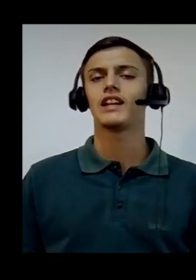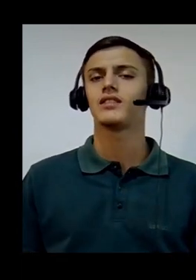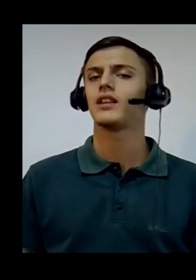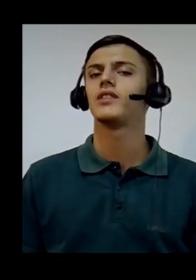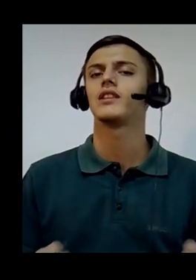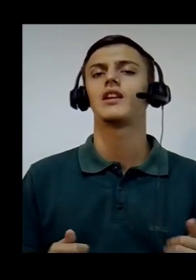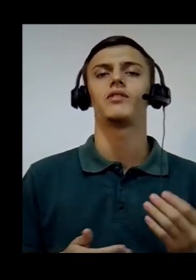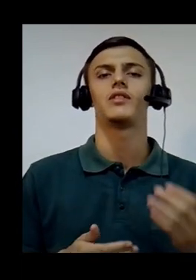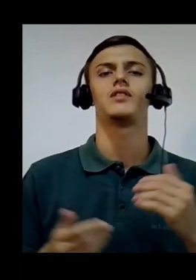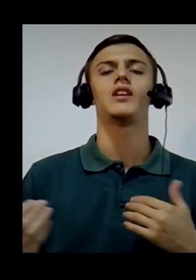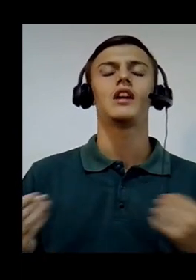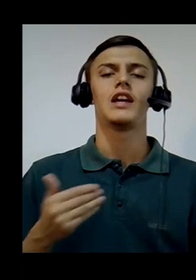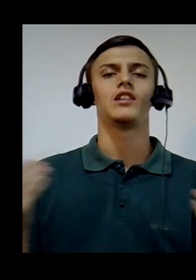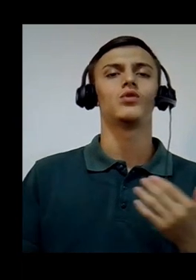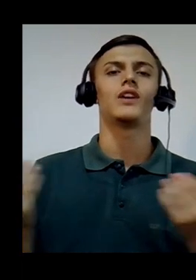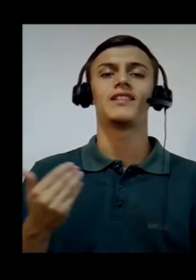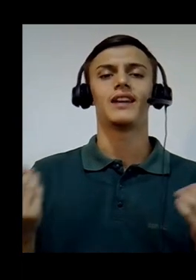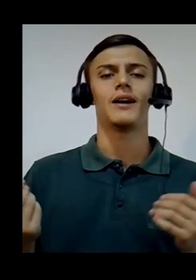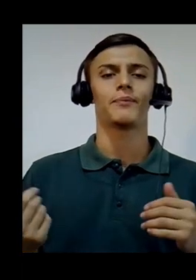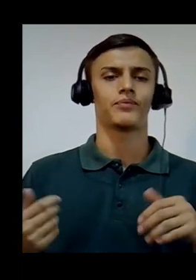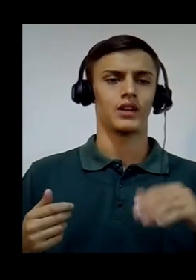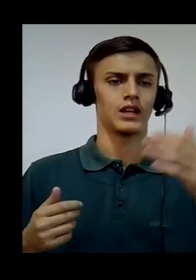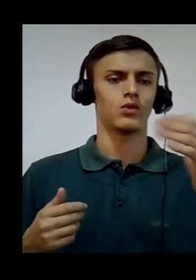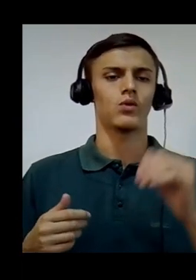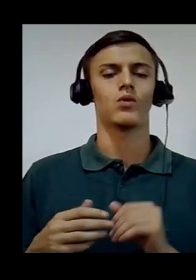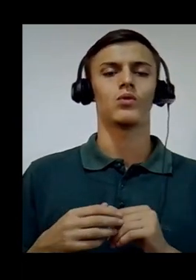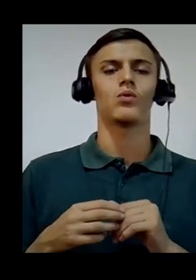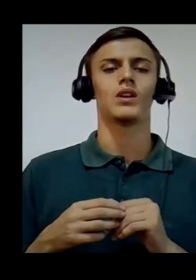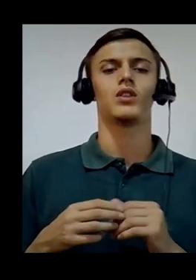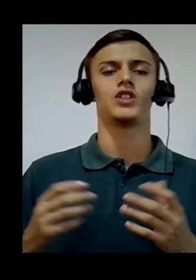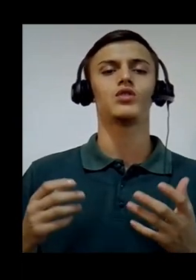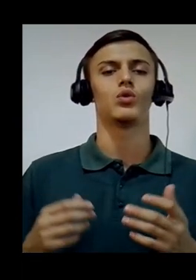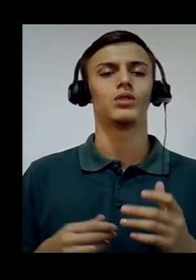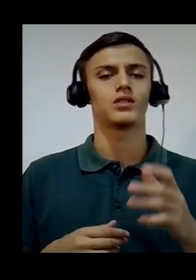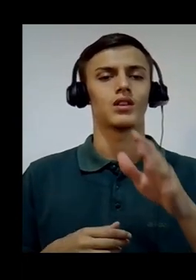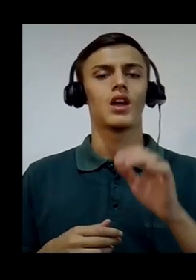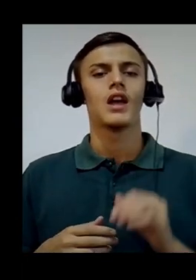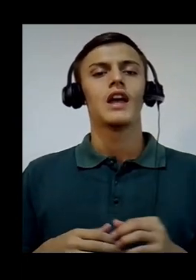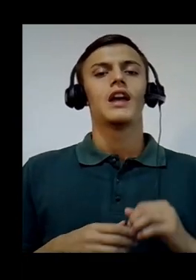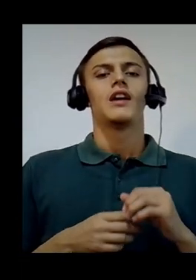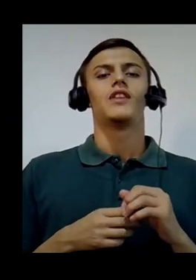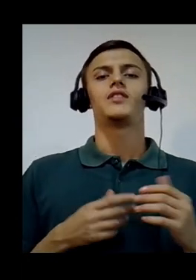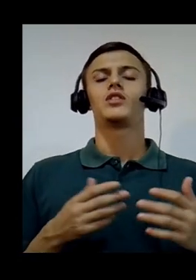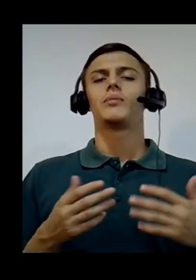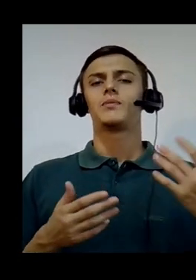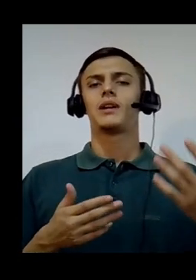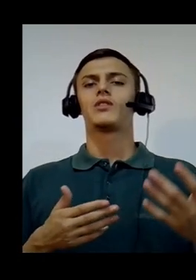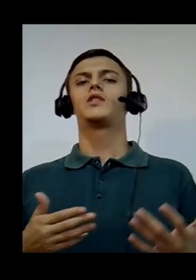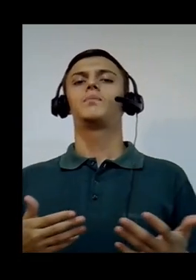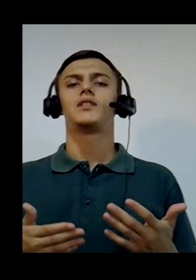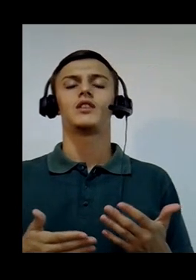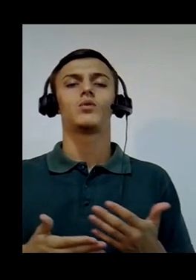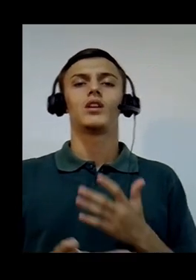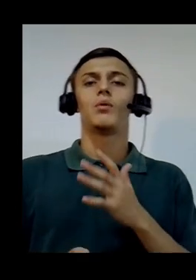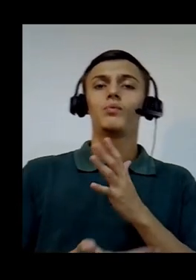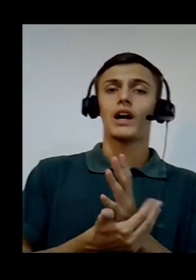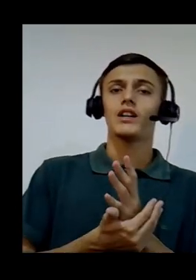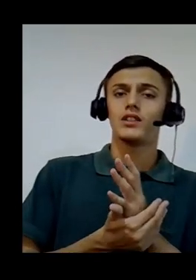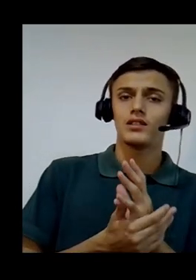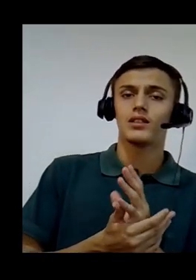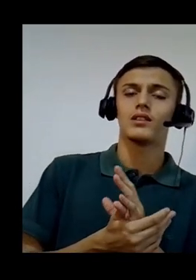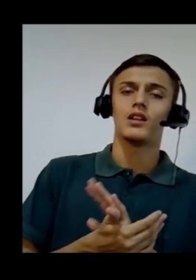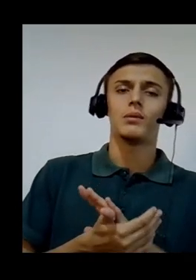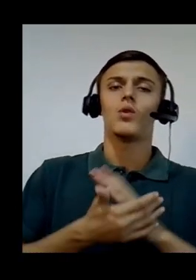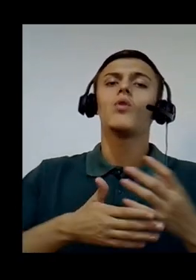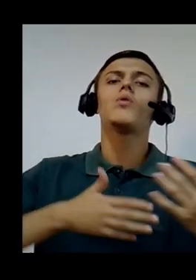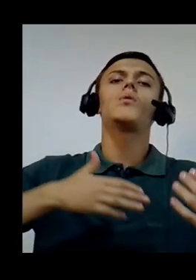atividade, também checa as travinhas lá para ver se ele não vai andar, ali com as rodinhas soltas. Devem ser tomadas precauções especiais quanto à